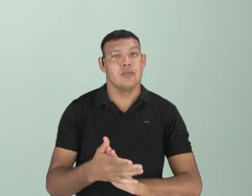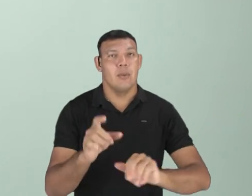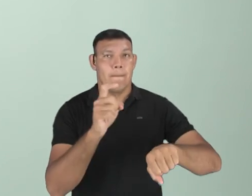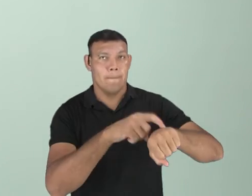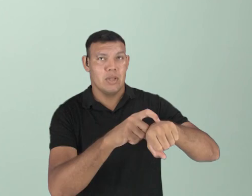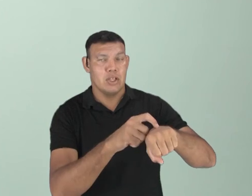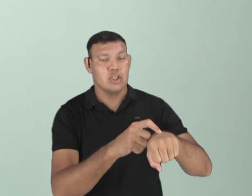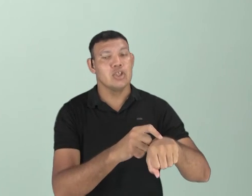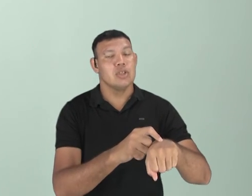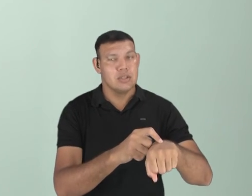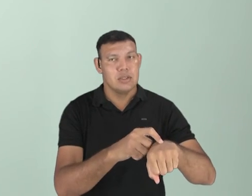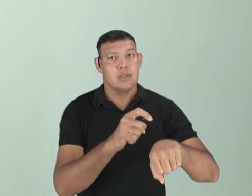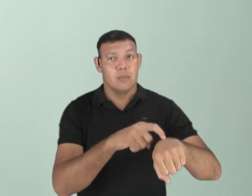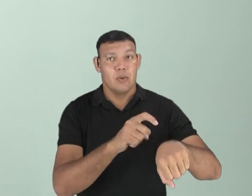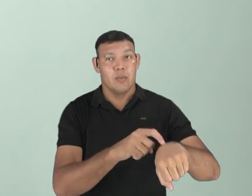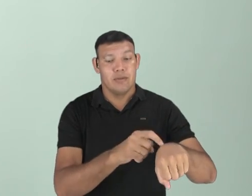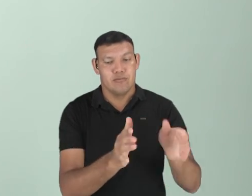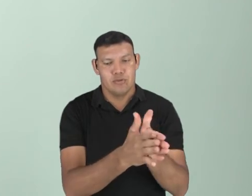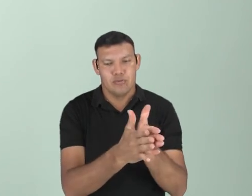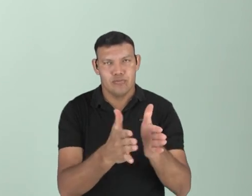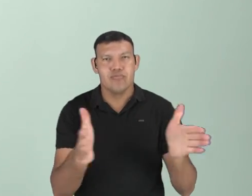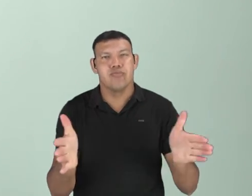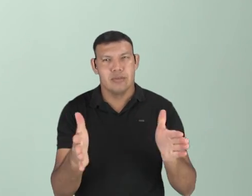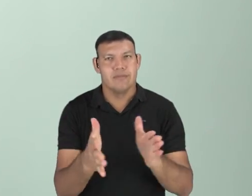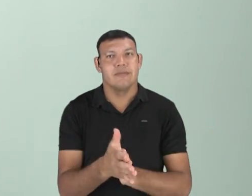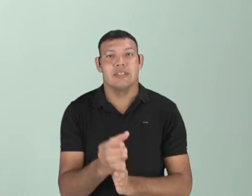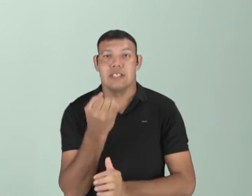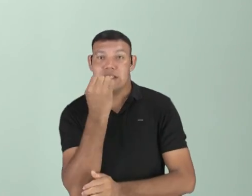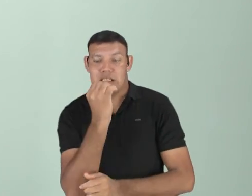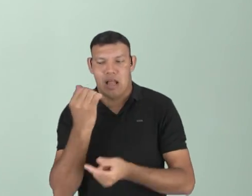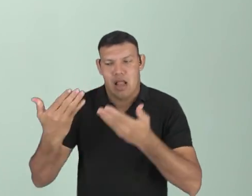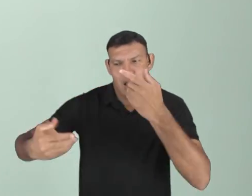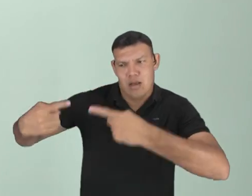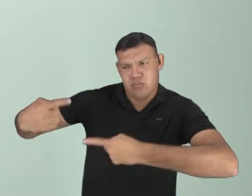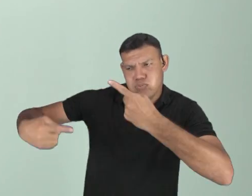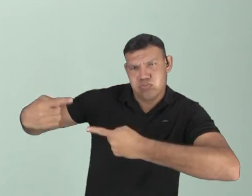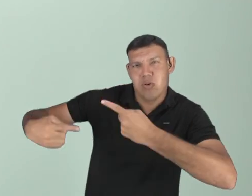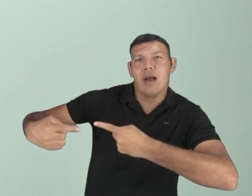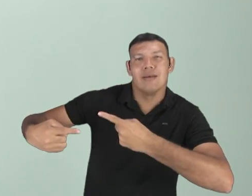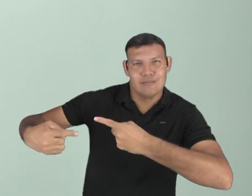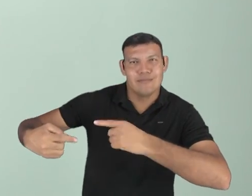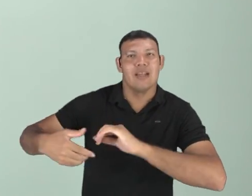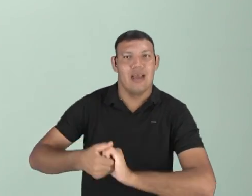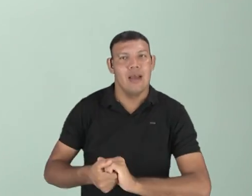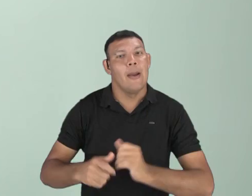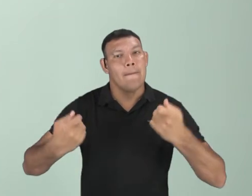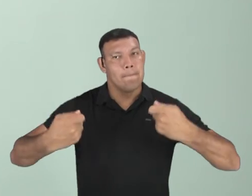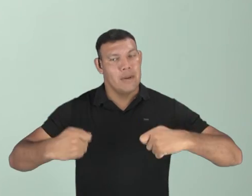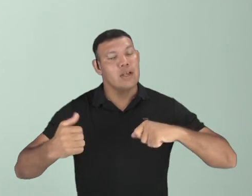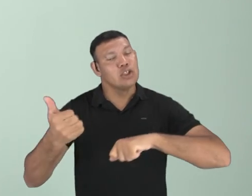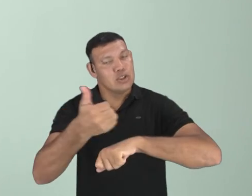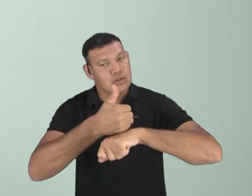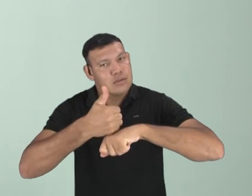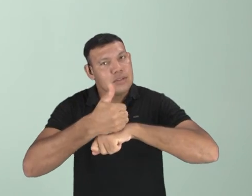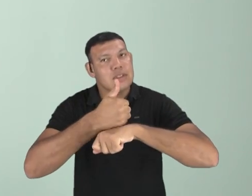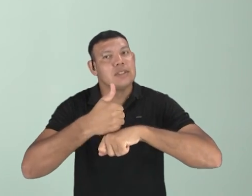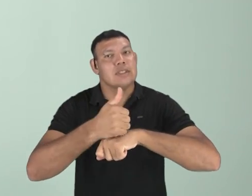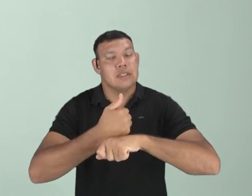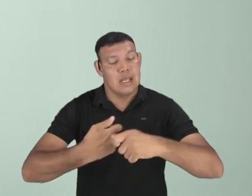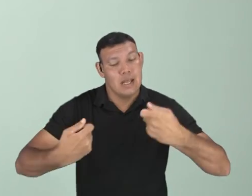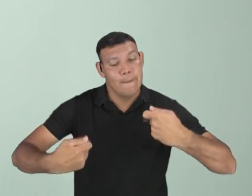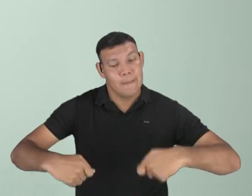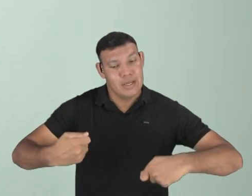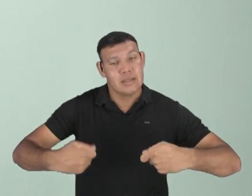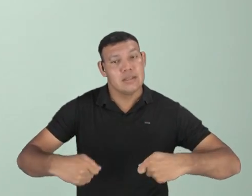sua concepção a realização do debate, a necessidade da qualificação, a necessidade